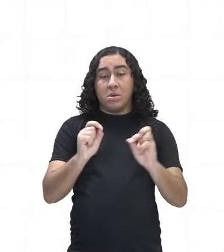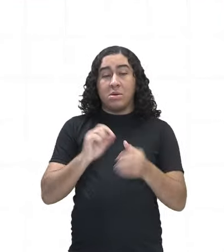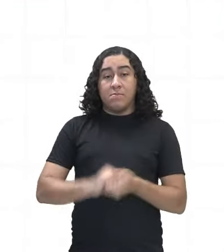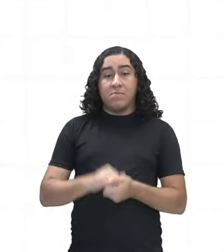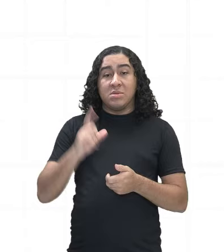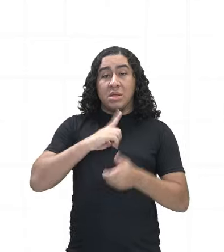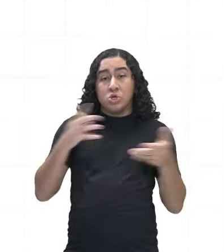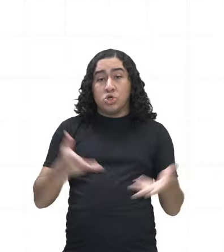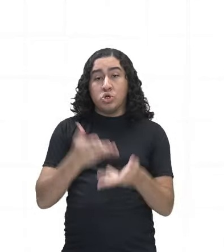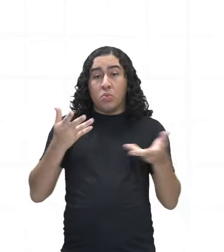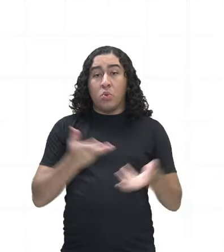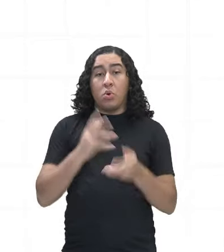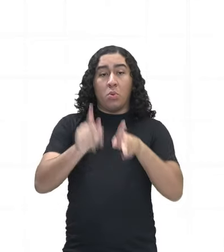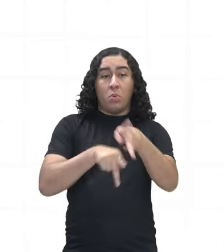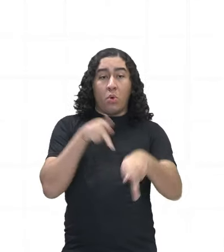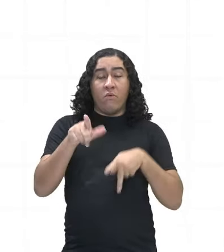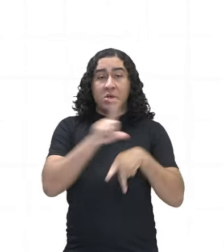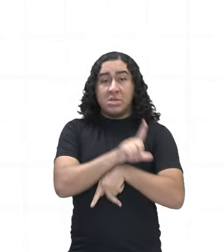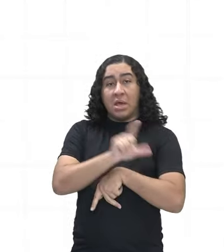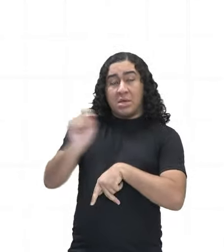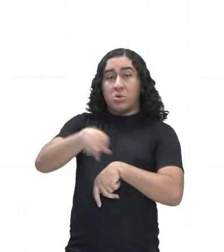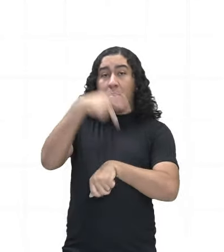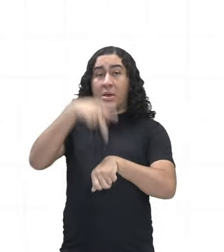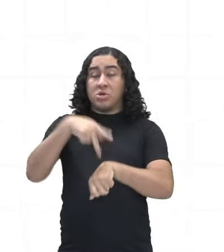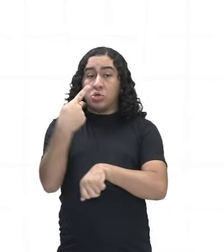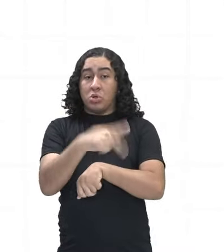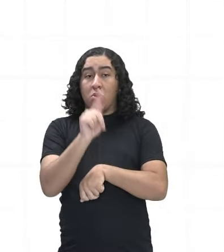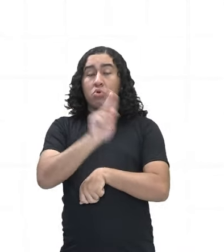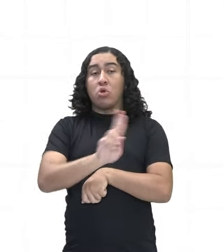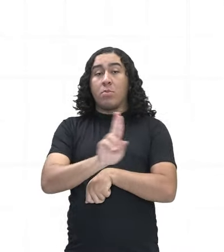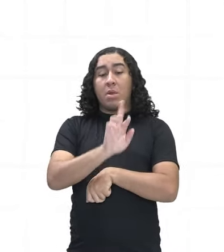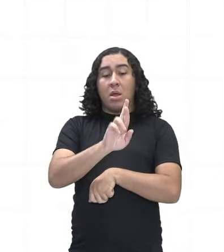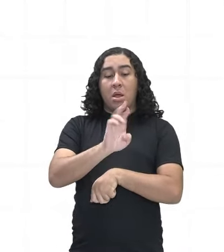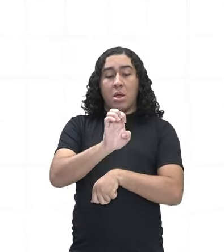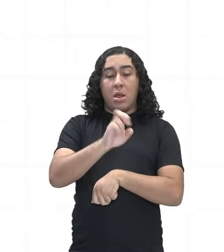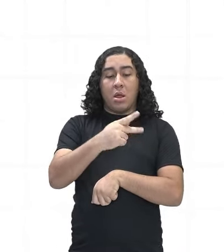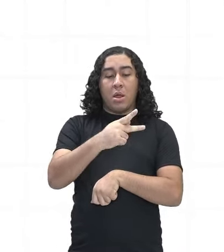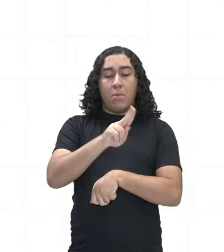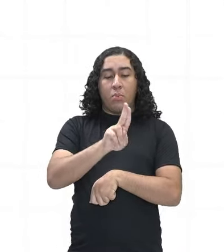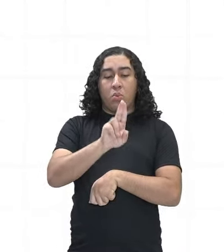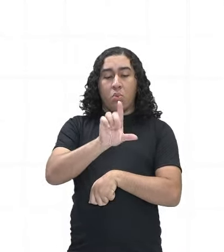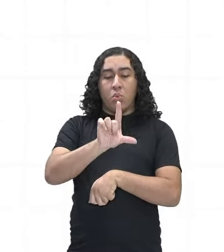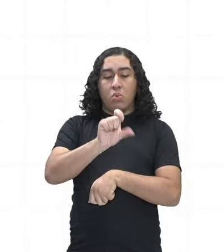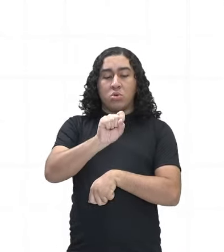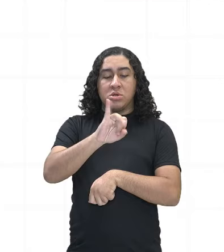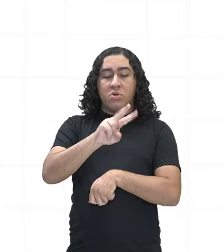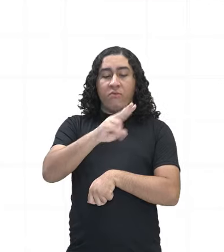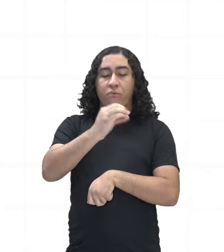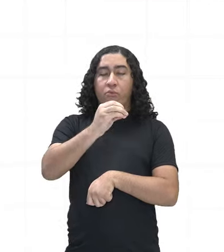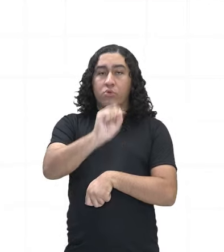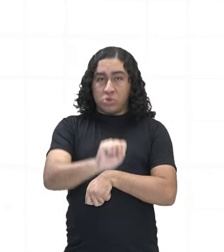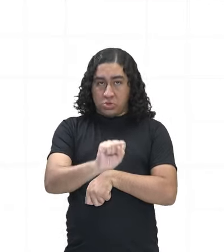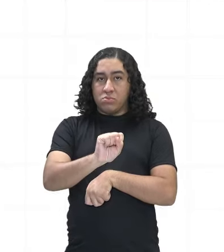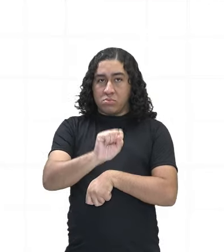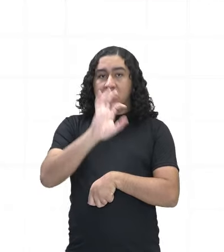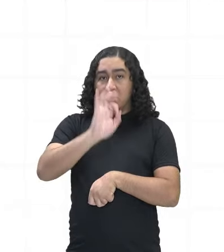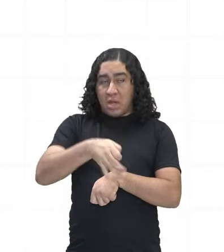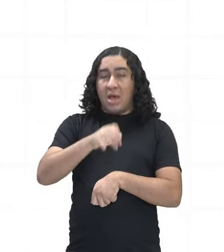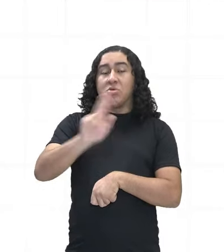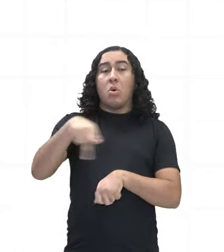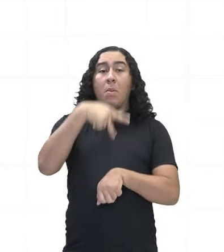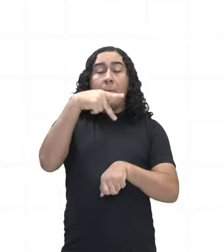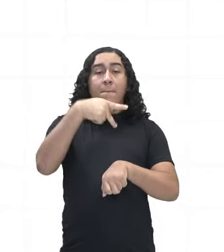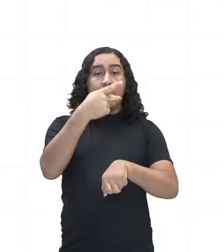chamados fatores atrativos O que são Professor esses fatores os eles estimulam a população a deixar o seu país ou seja